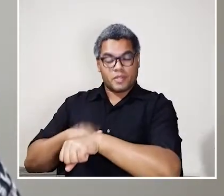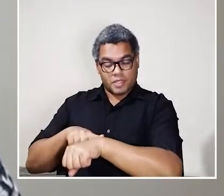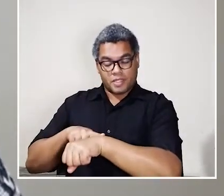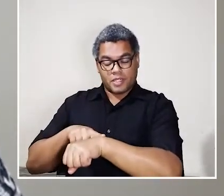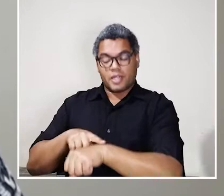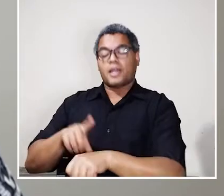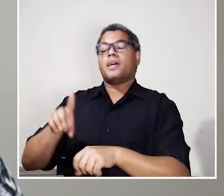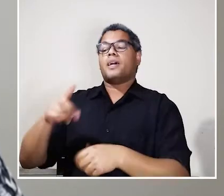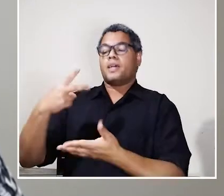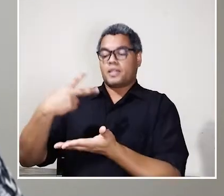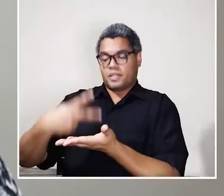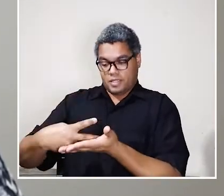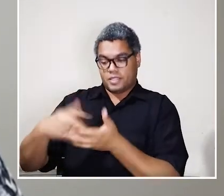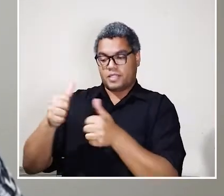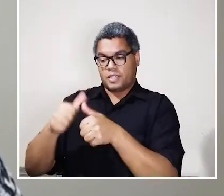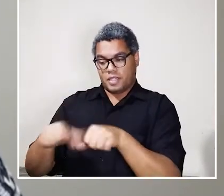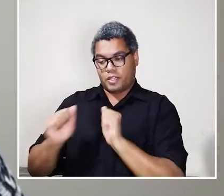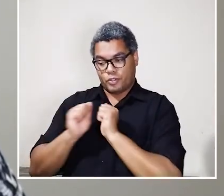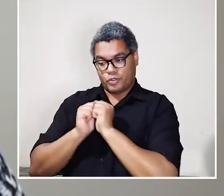que